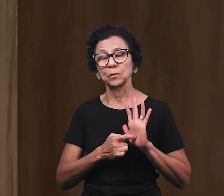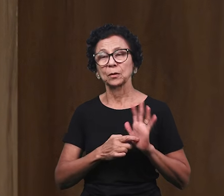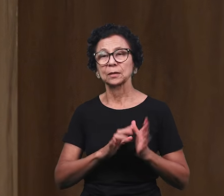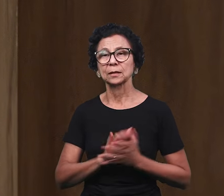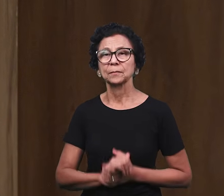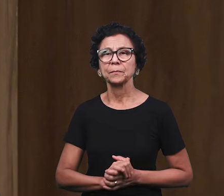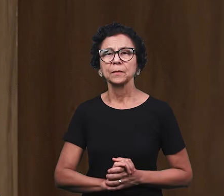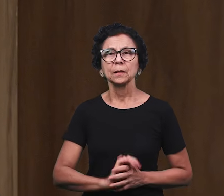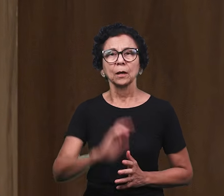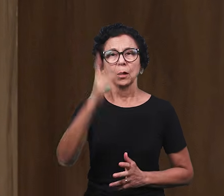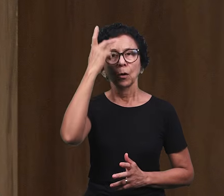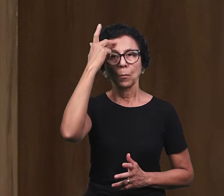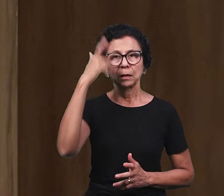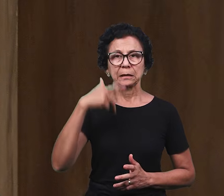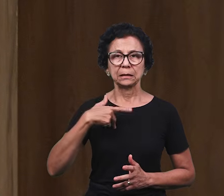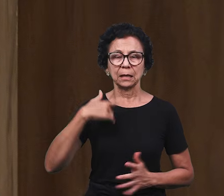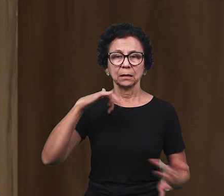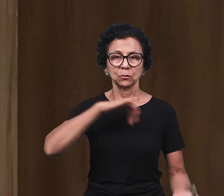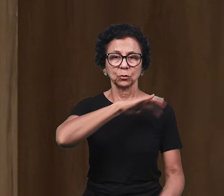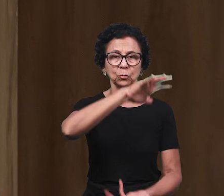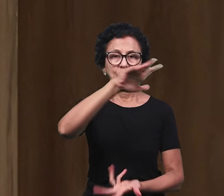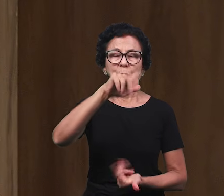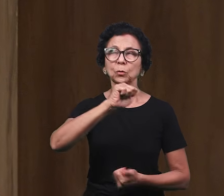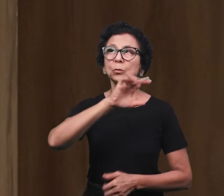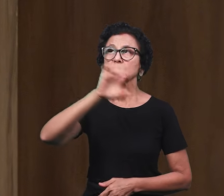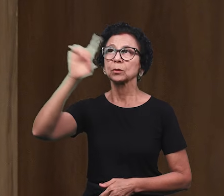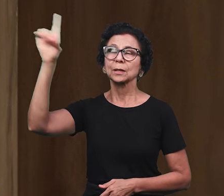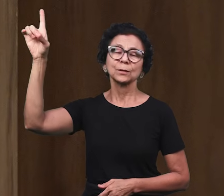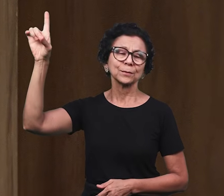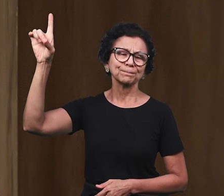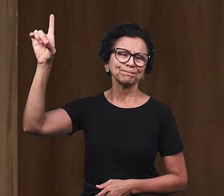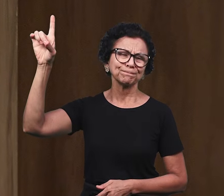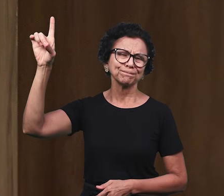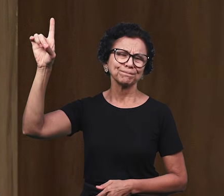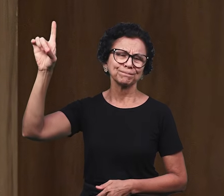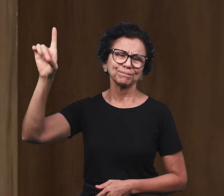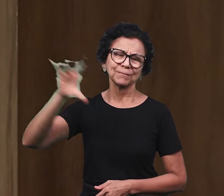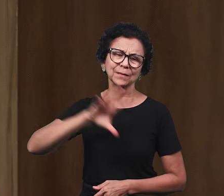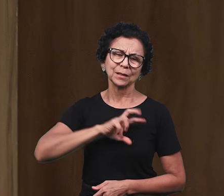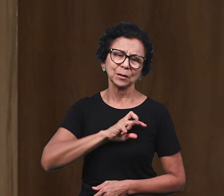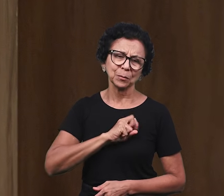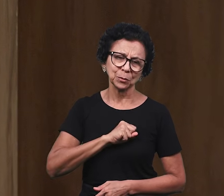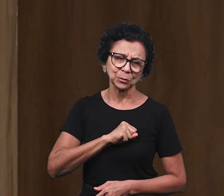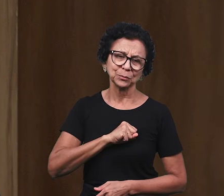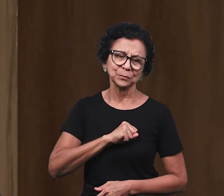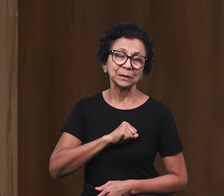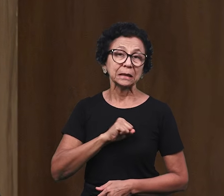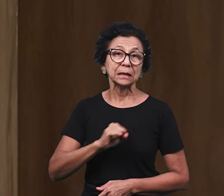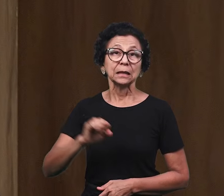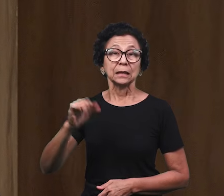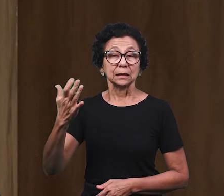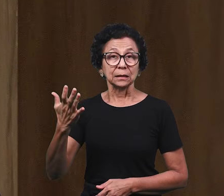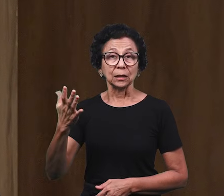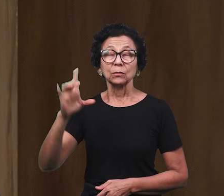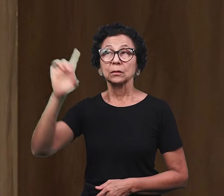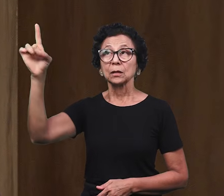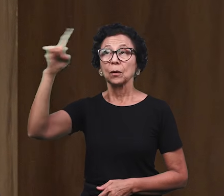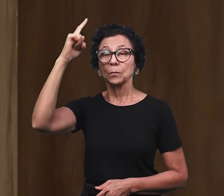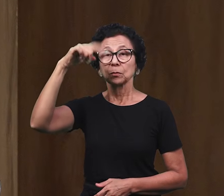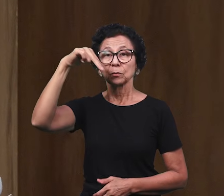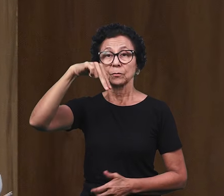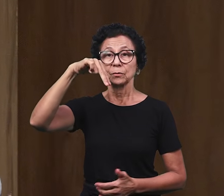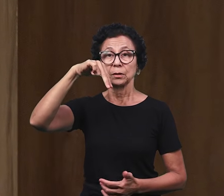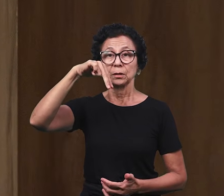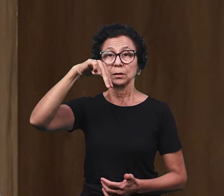o mundo de tal maneira que deu o seu Filho unigênito. Então já começa aí,